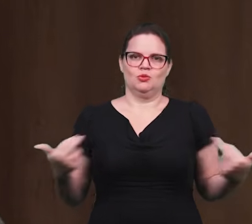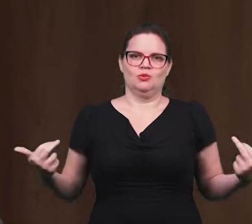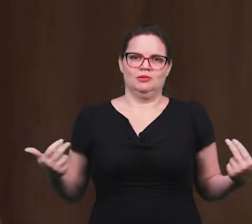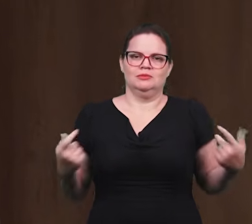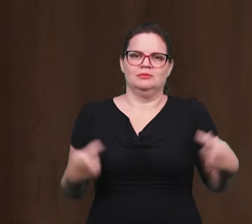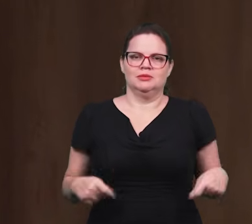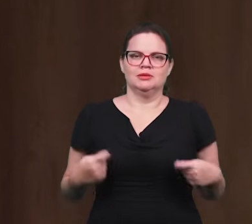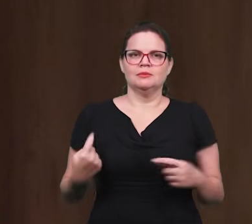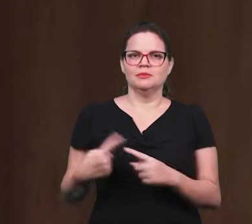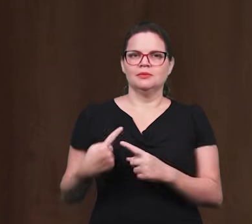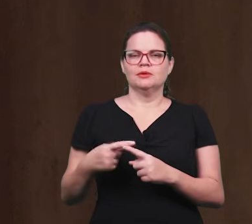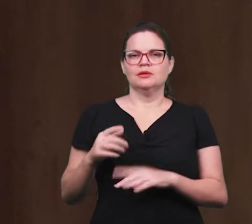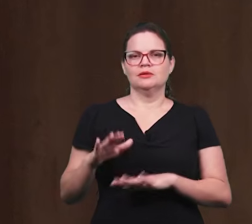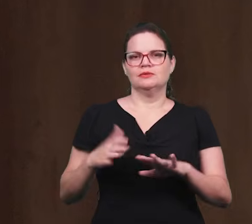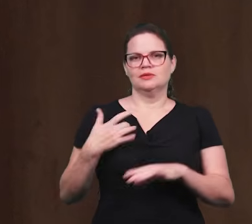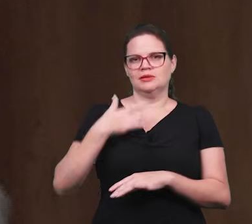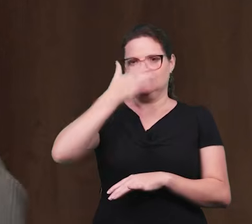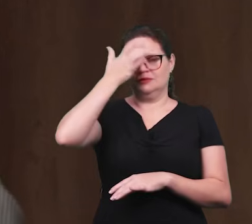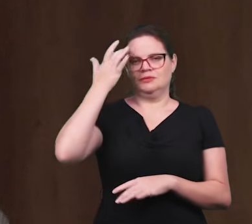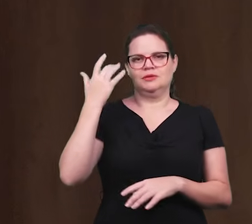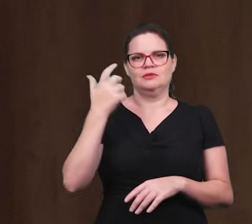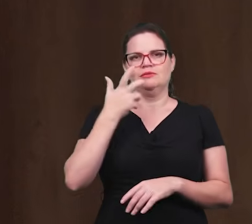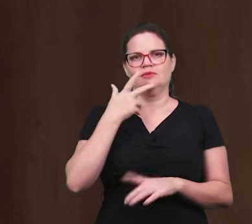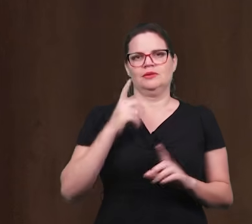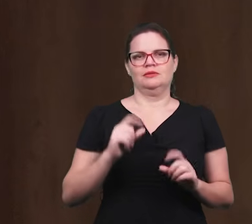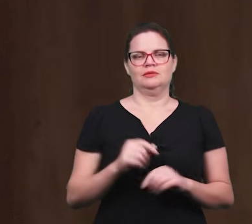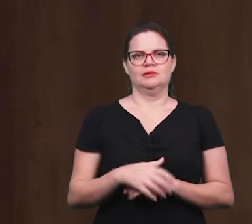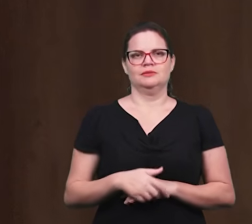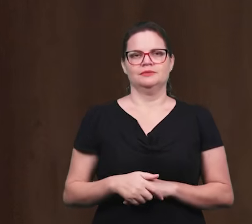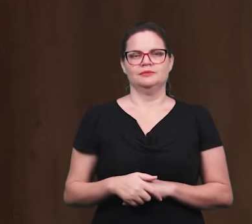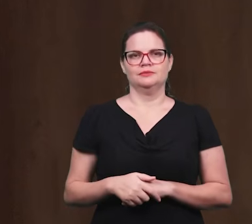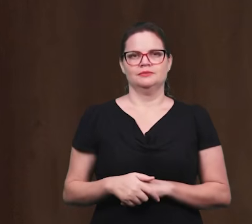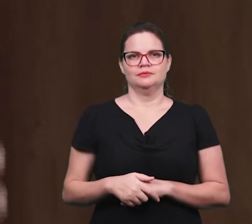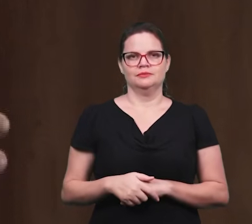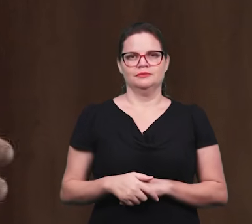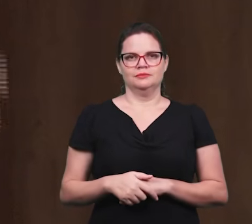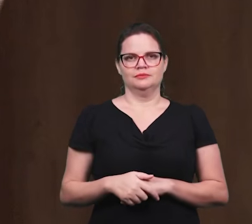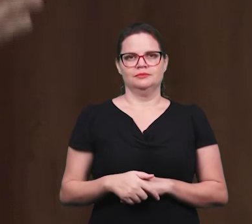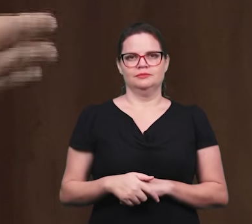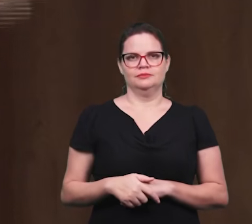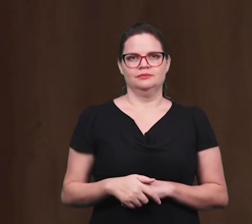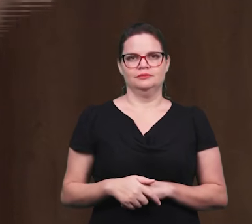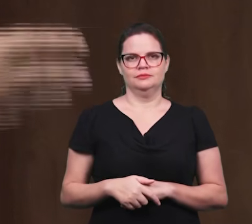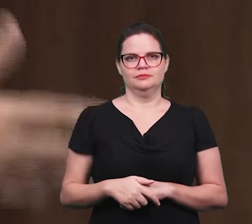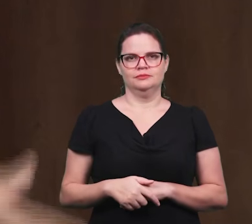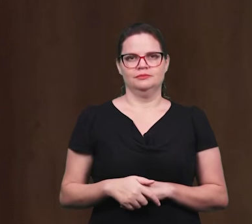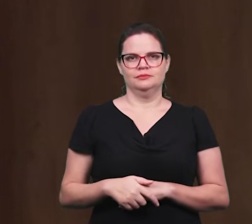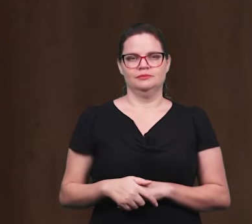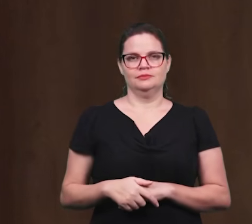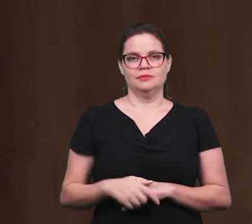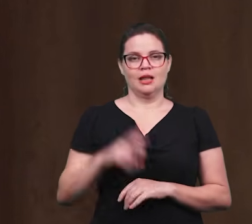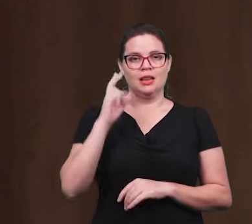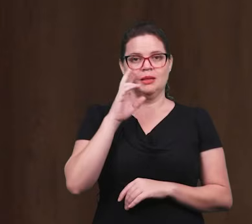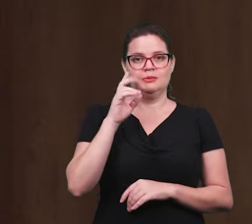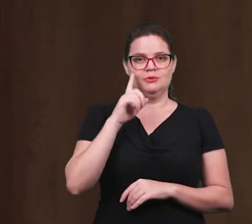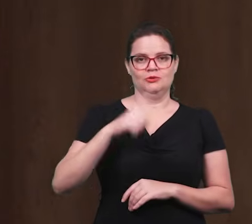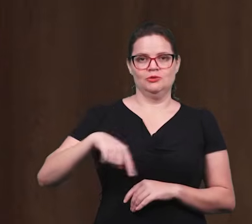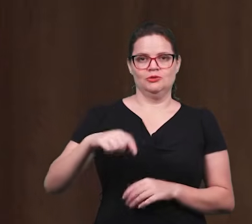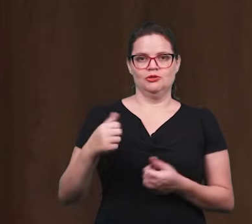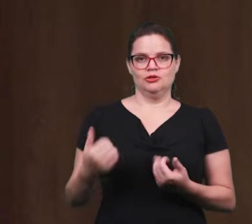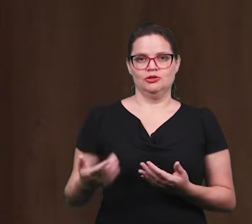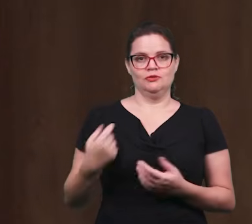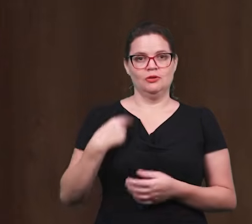Às vezes as pessoas têm uma expressão, né? Diz assim, olha, aí você tem... até a gente lembra quando a gente era jovem, falava assim, tem a